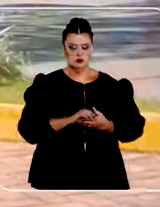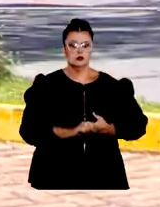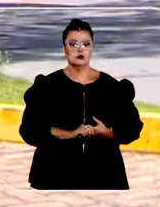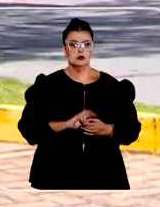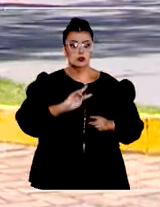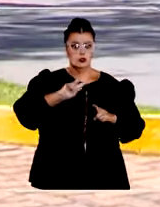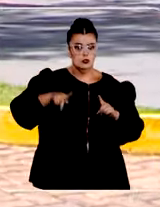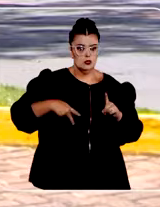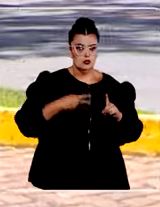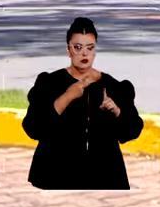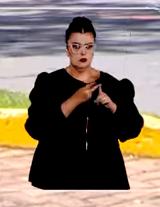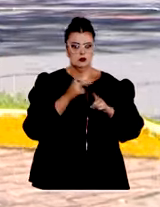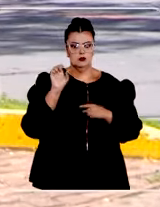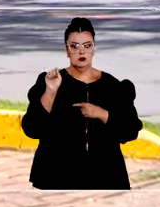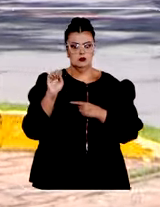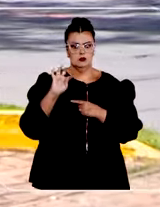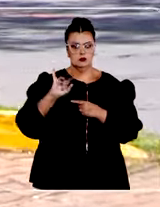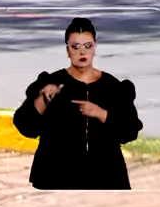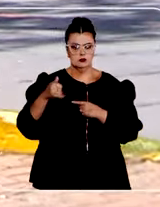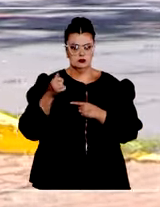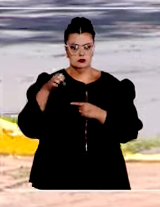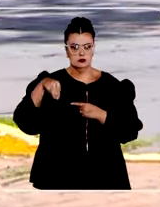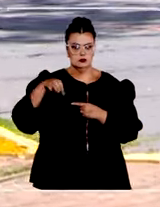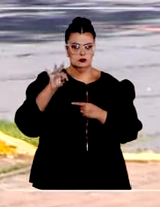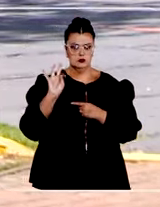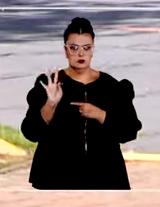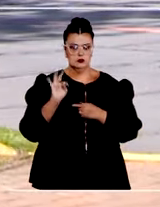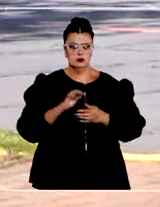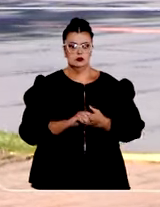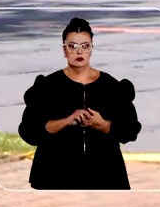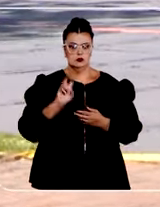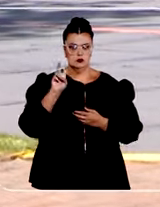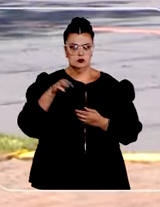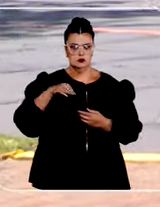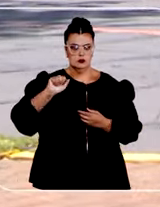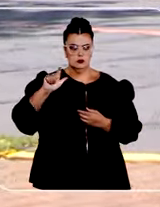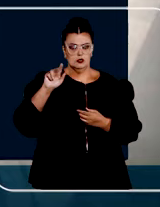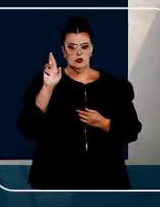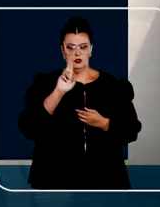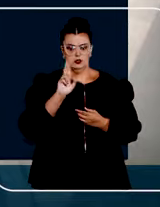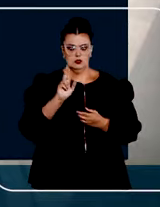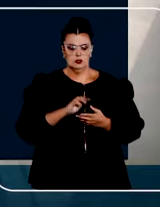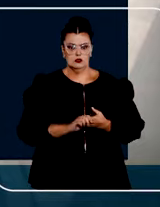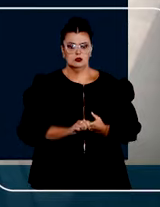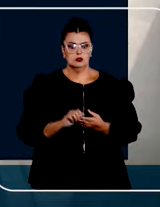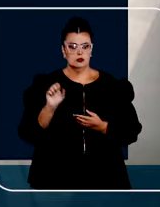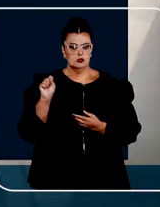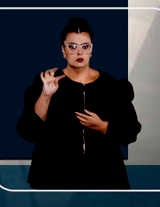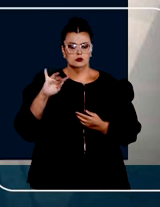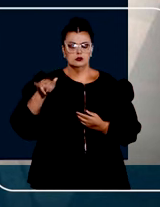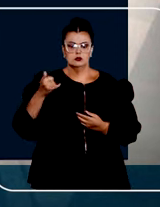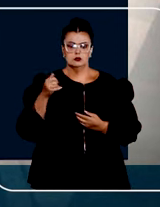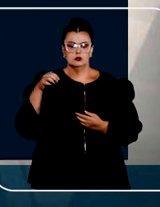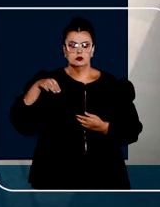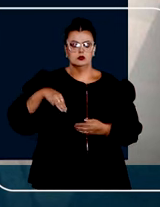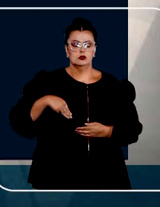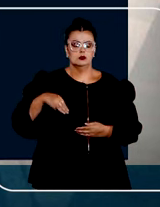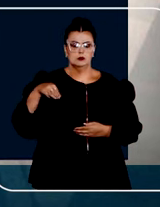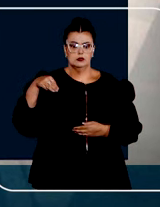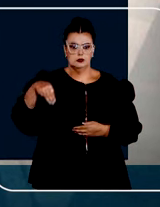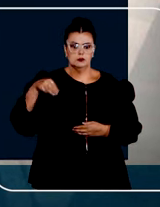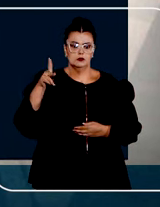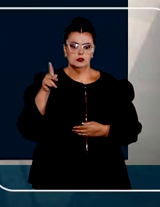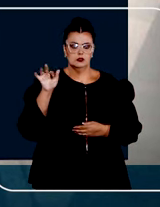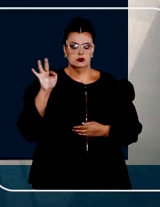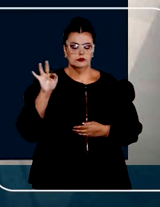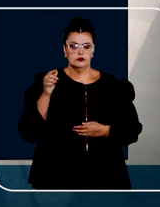grau foi aumentada pelo Tribunal de Justiça de Mato Grosso do Sul para R 5.000 em recurso ao STJ o MPF alegou